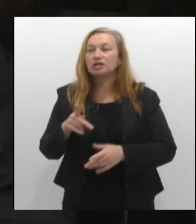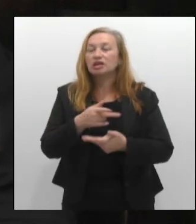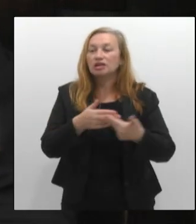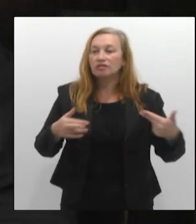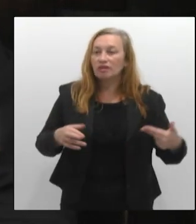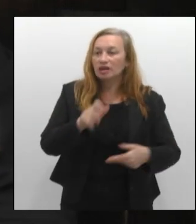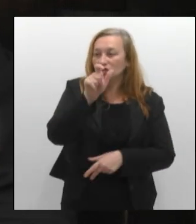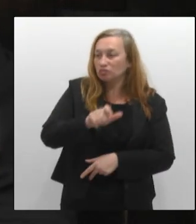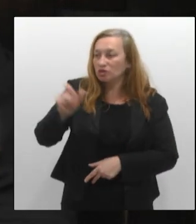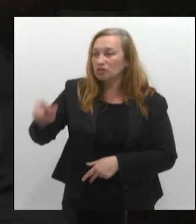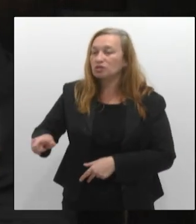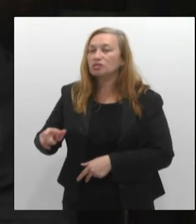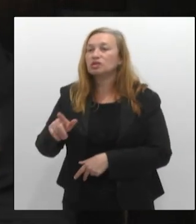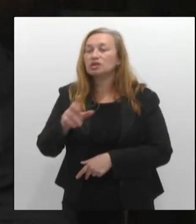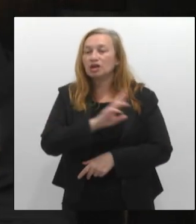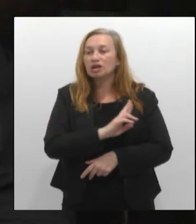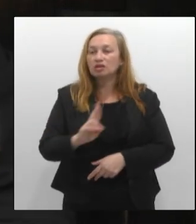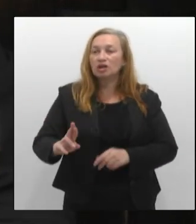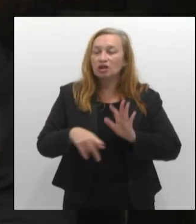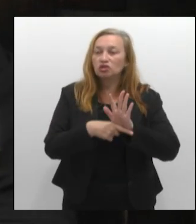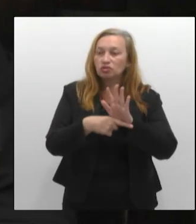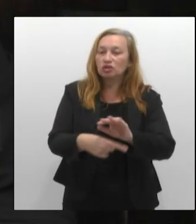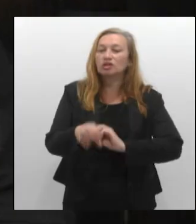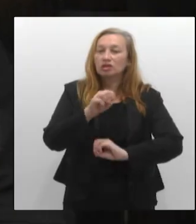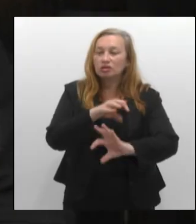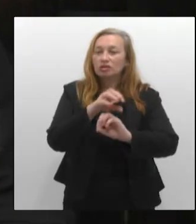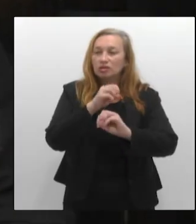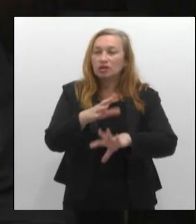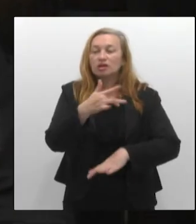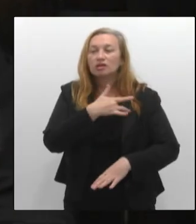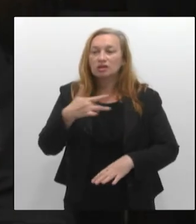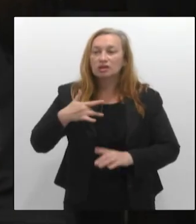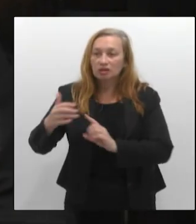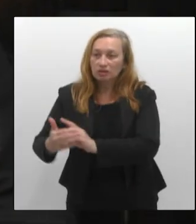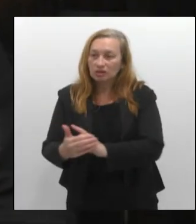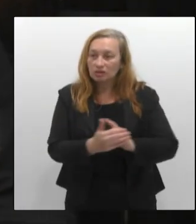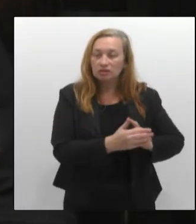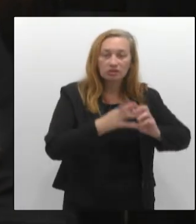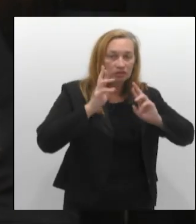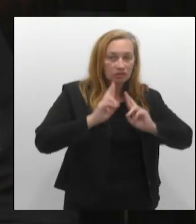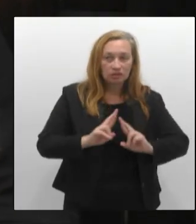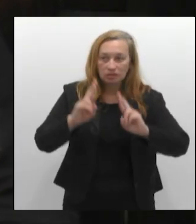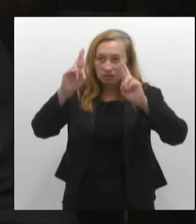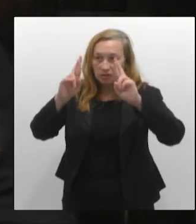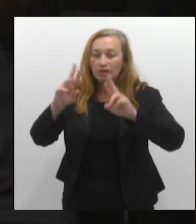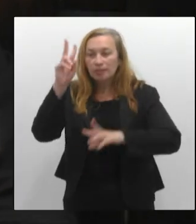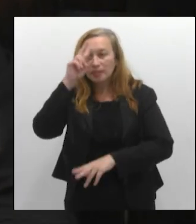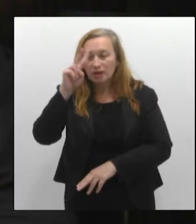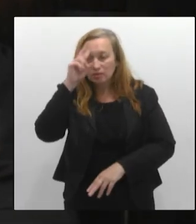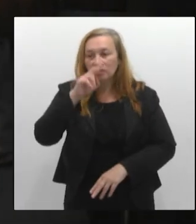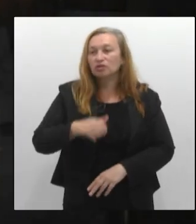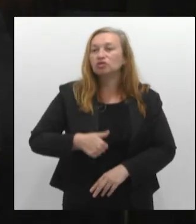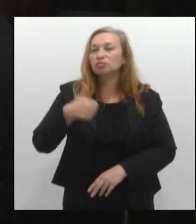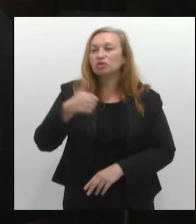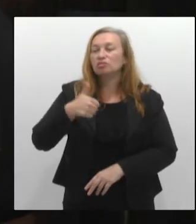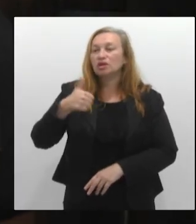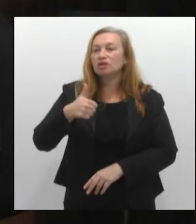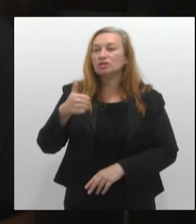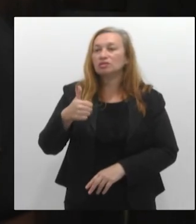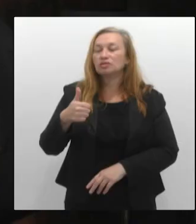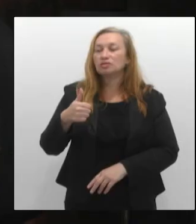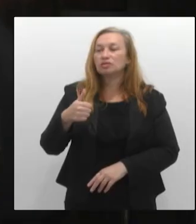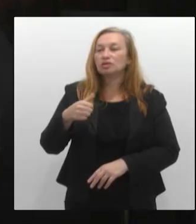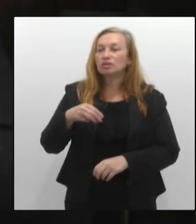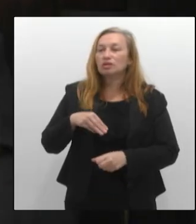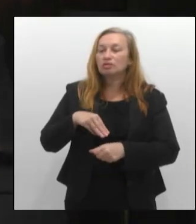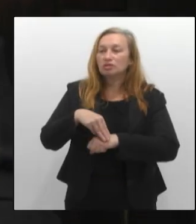religiosos, contribuindo com a educação, saúde, acolhimento e esperança. Lembrar que os primeiros missionários que para